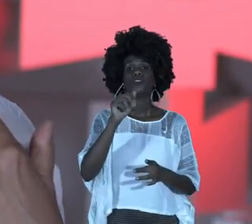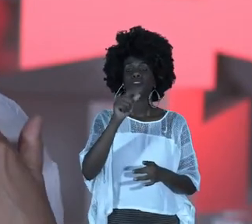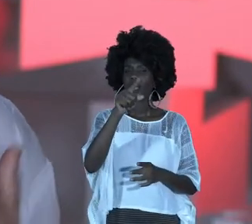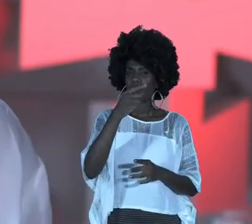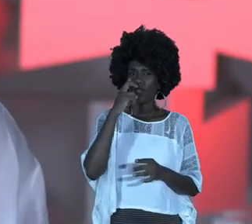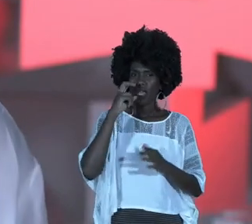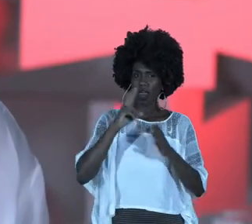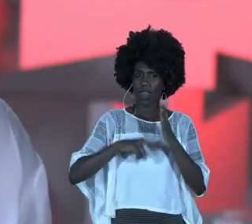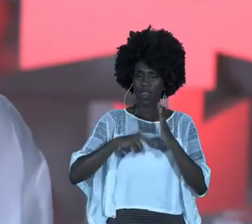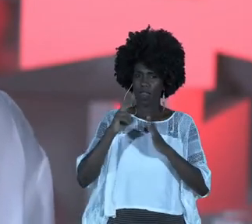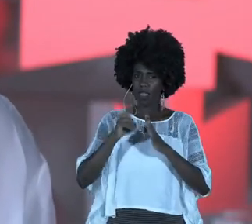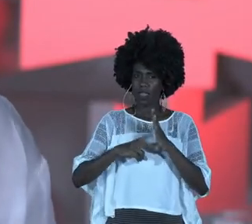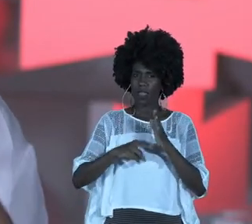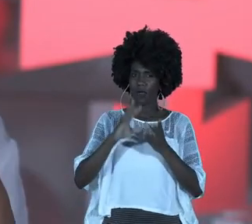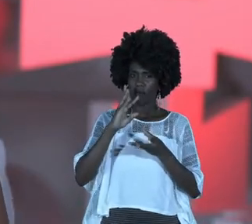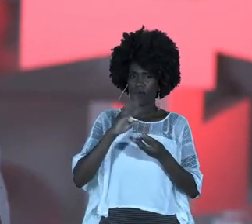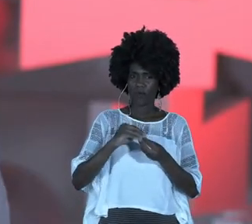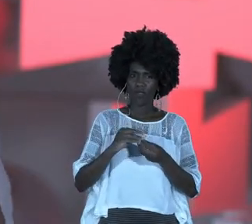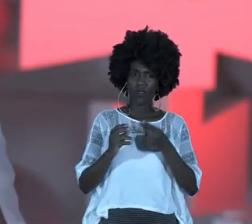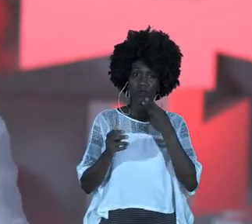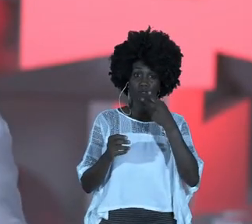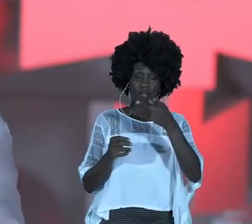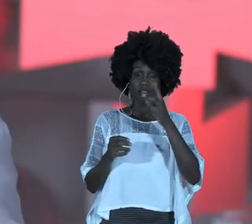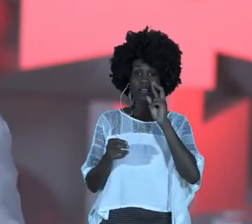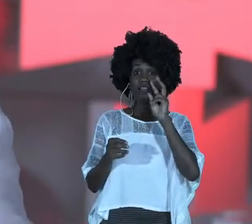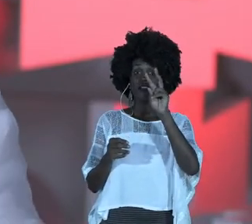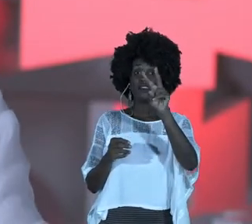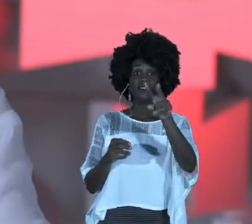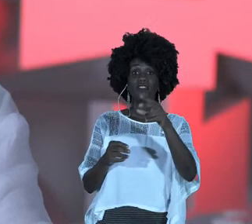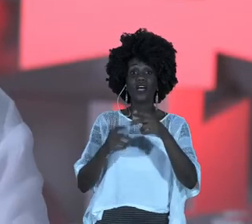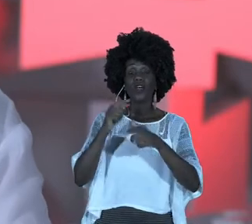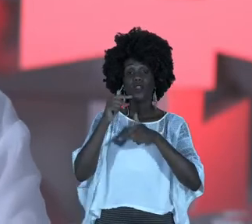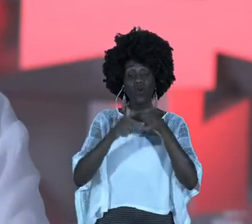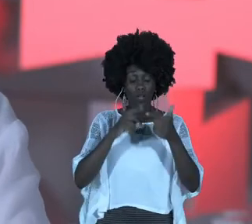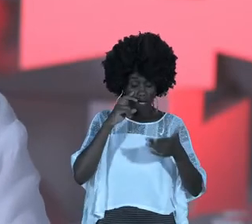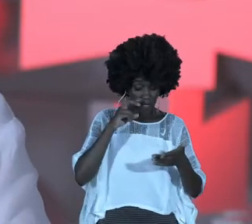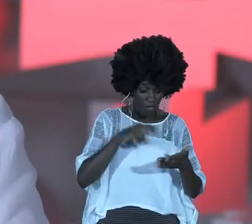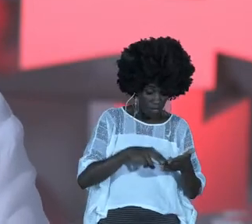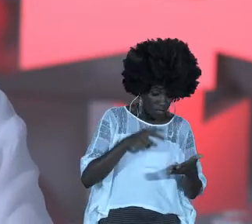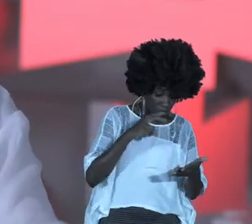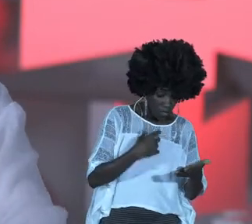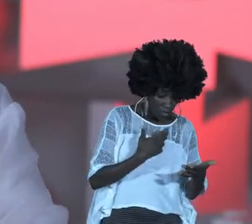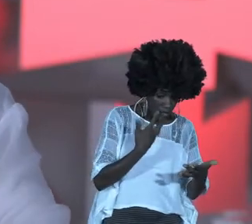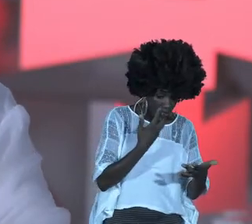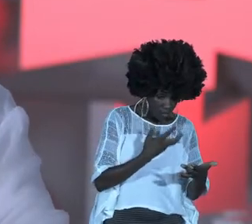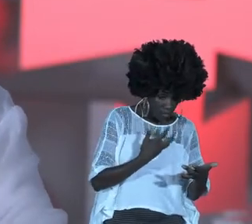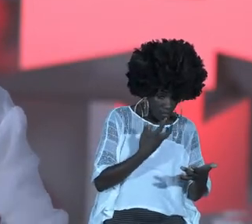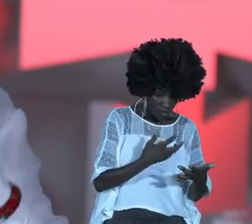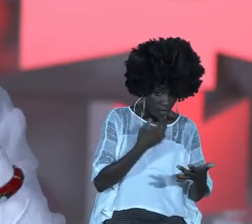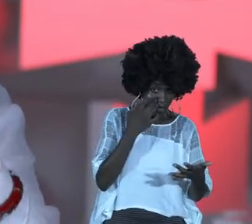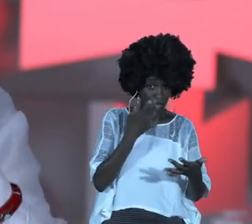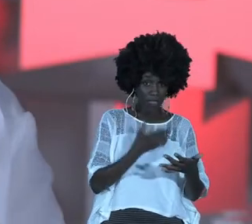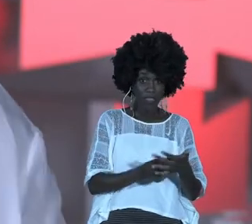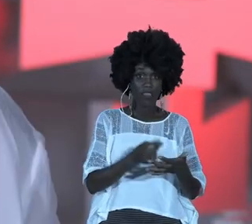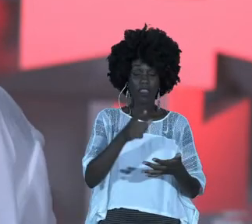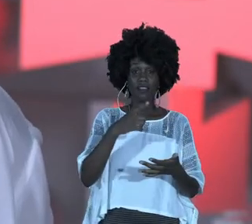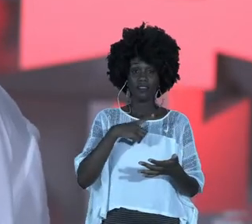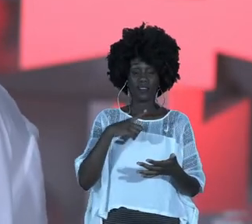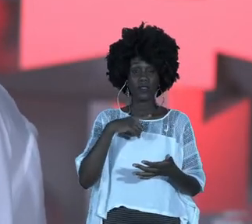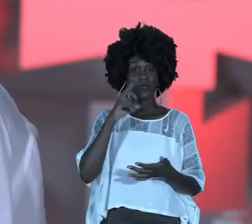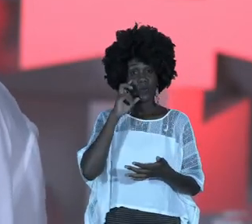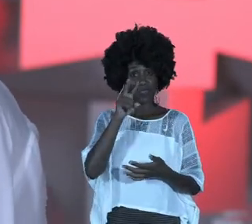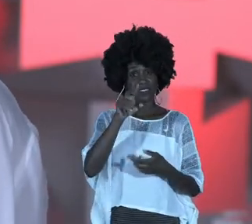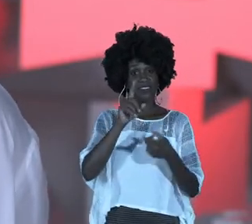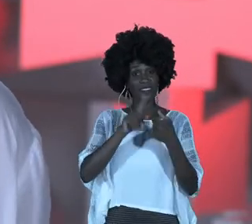de ler um trecho. Eu estou falando com vocês, estou olhando o trabalho, porque ele me atrai demais. Ele está aqui, né? Mas eu também estou olhando